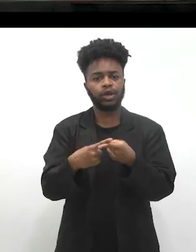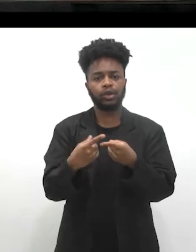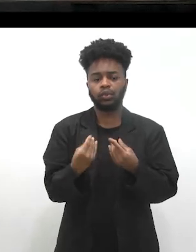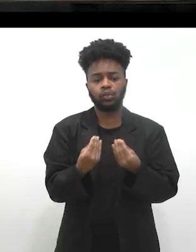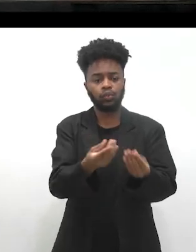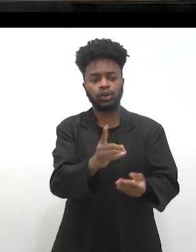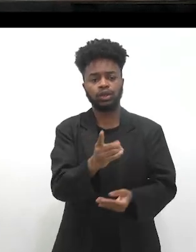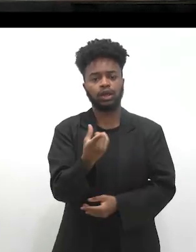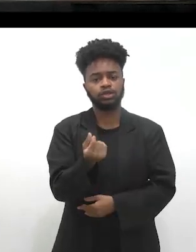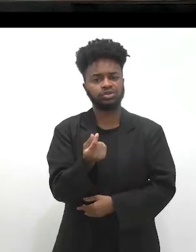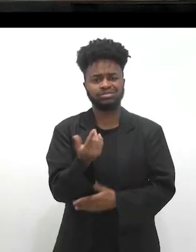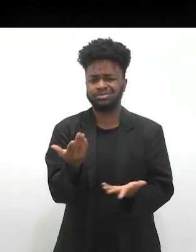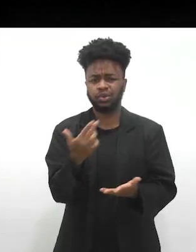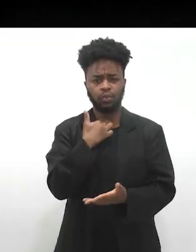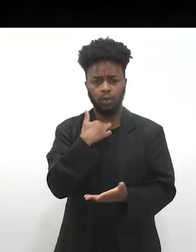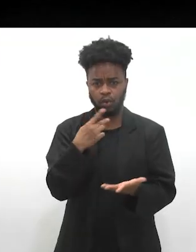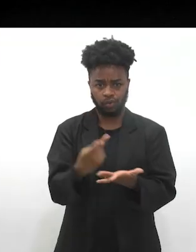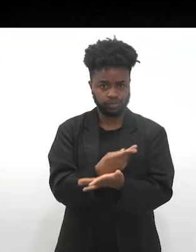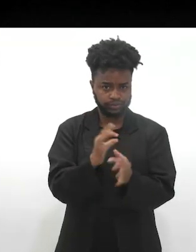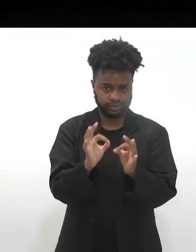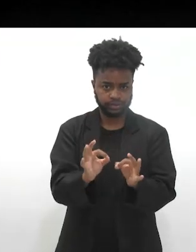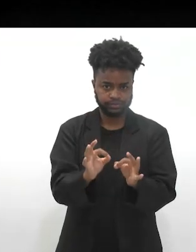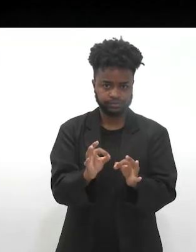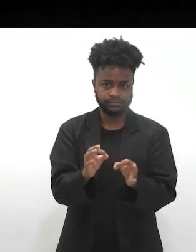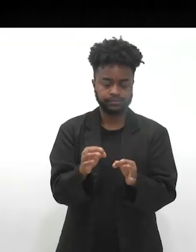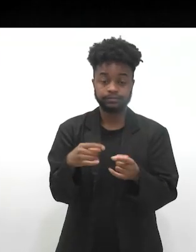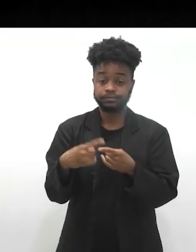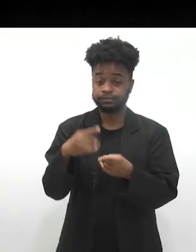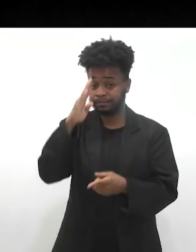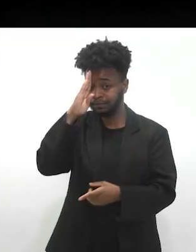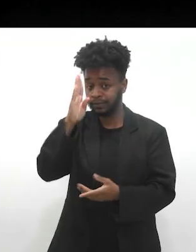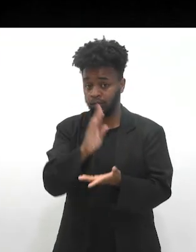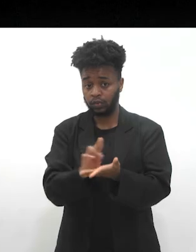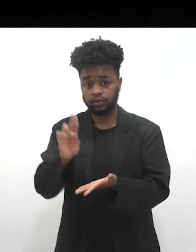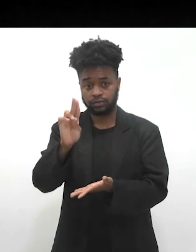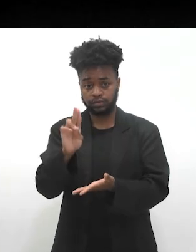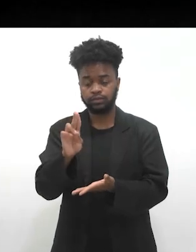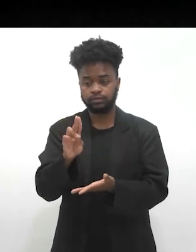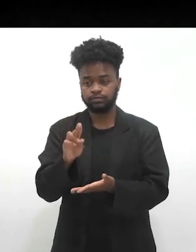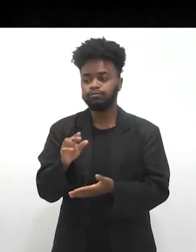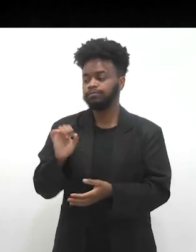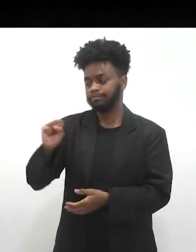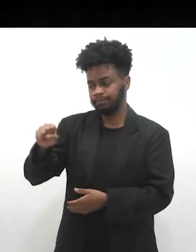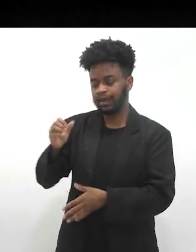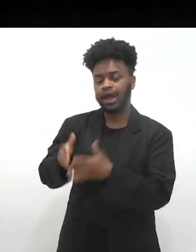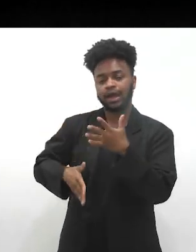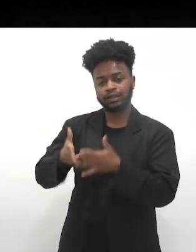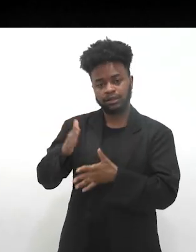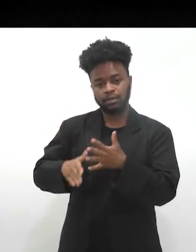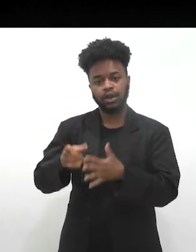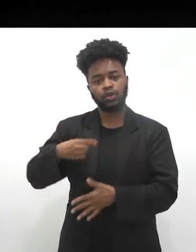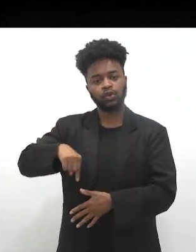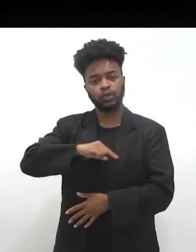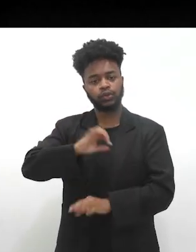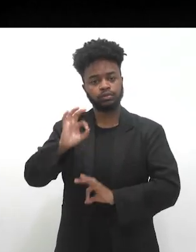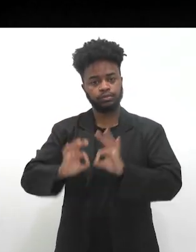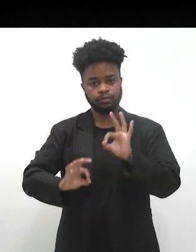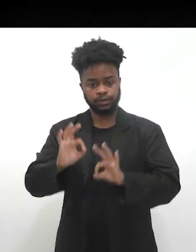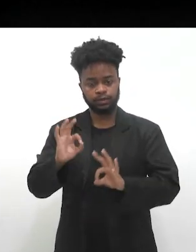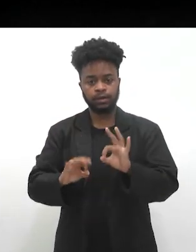de corte, tem problema... Isso não pode acontecer de forma alguma, ainda mais numa universidade, né? Isso atrapalha muito o